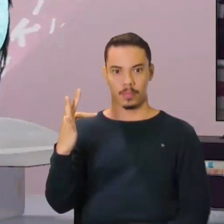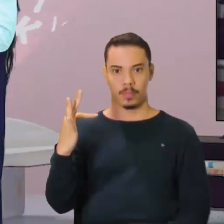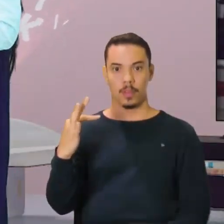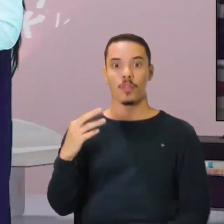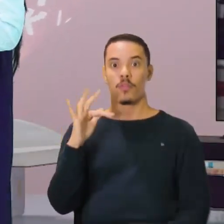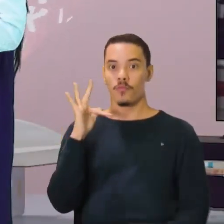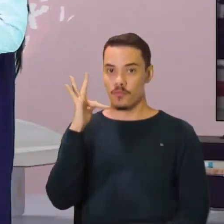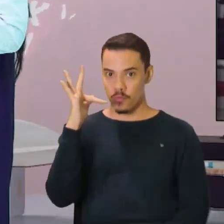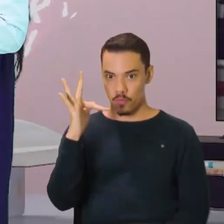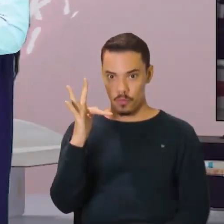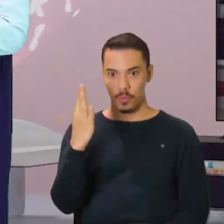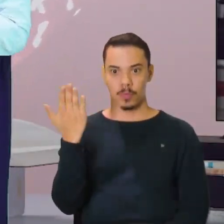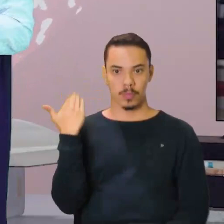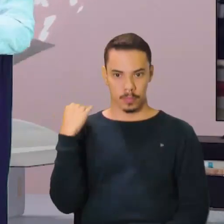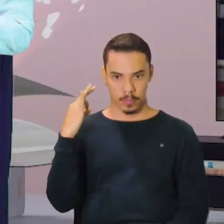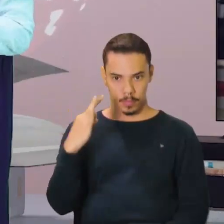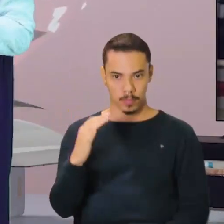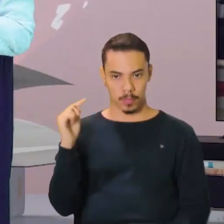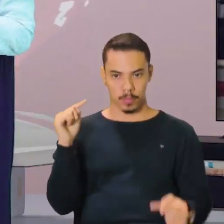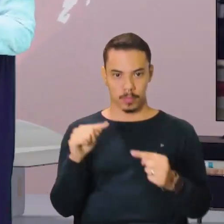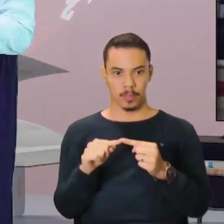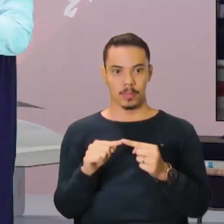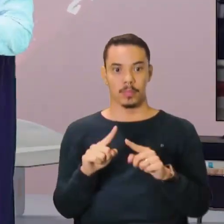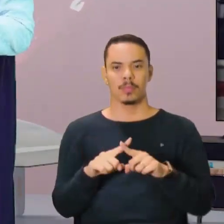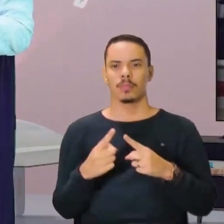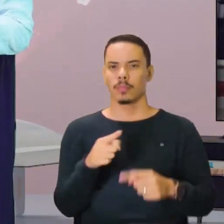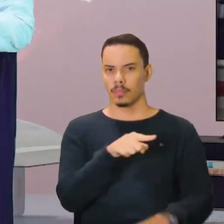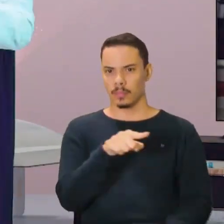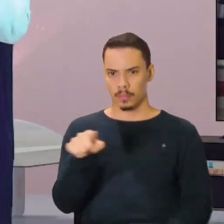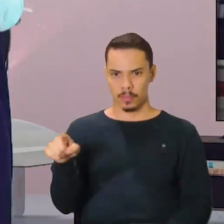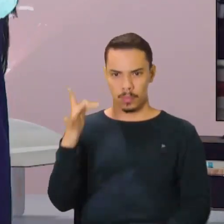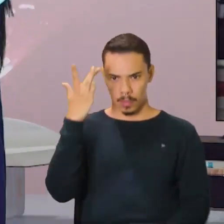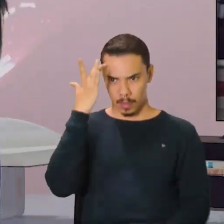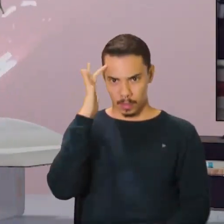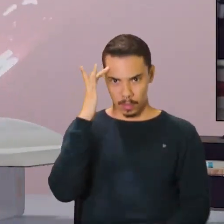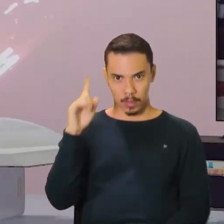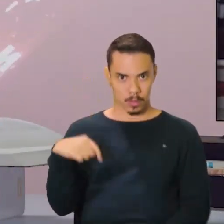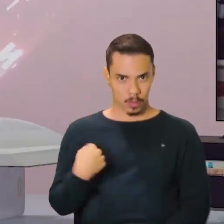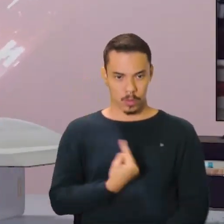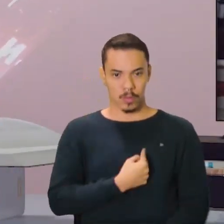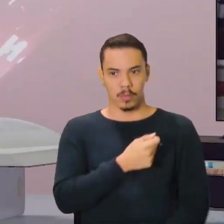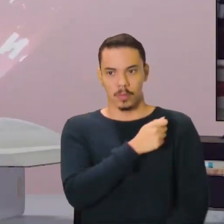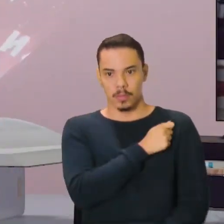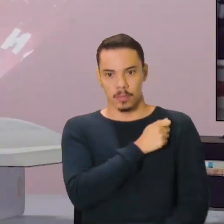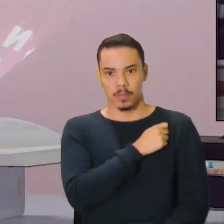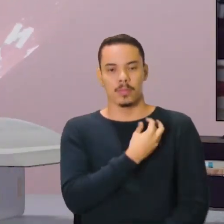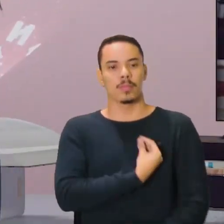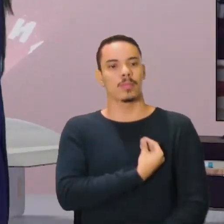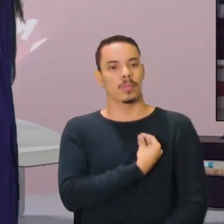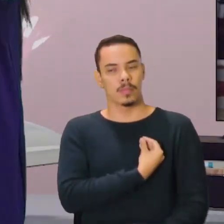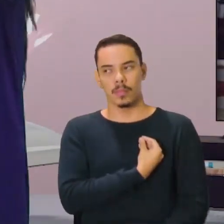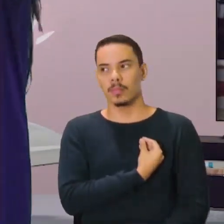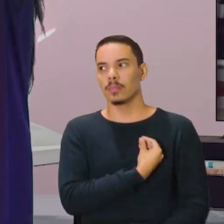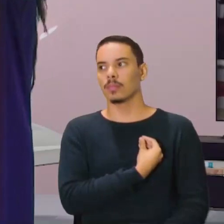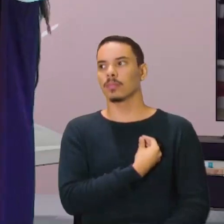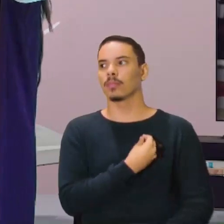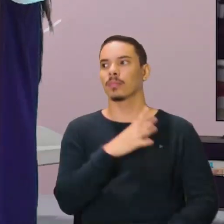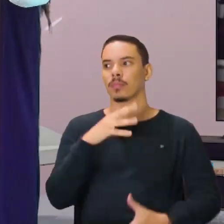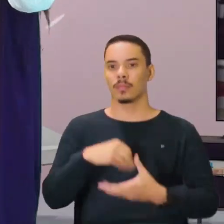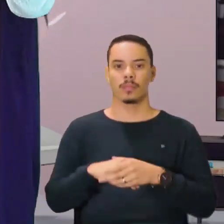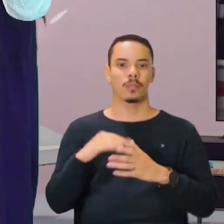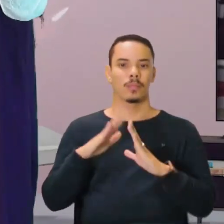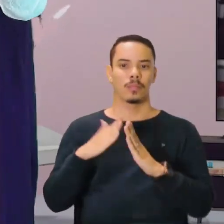pretérito. E aí, amadinha, você acha que o nosso estudante que está lá, o nosso estudante da